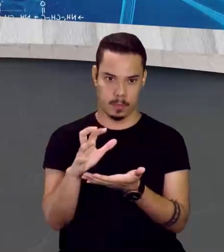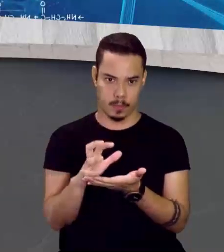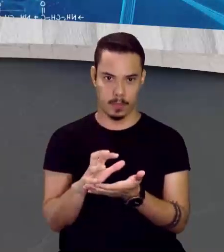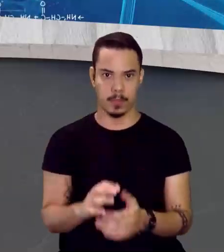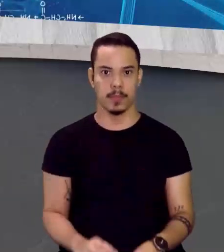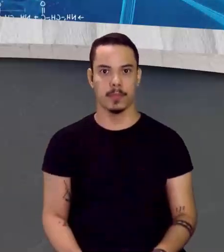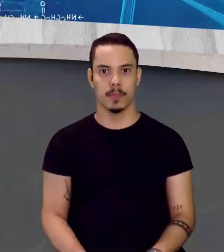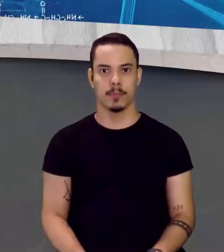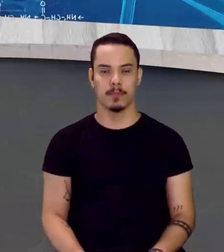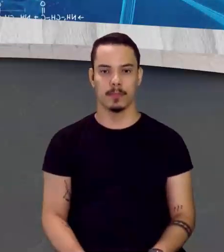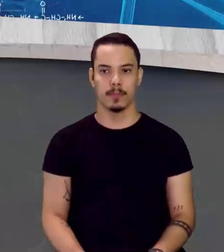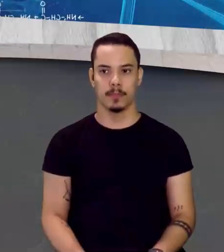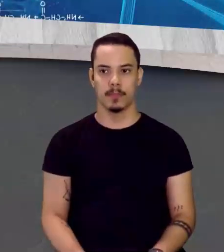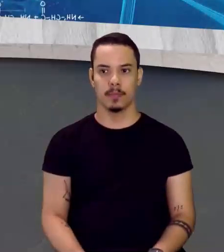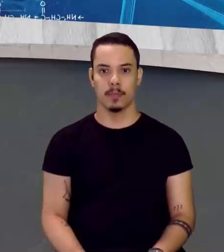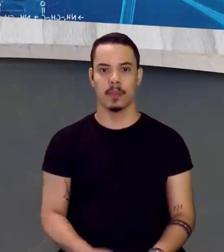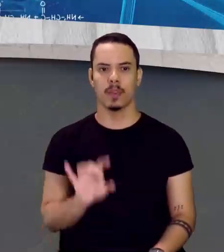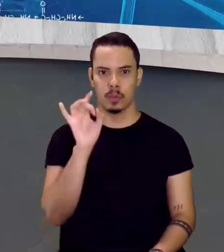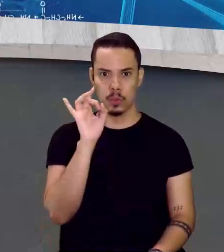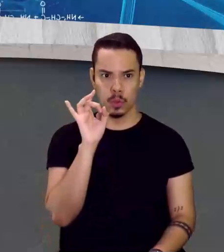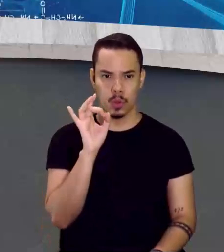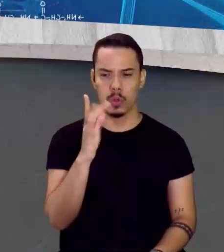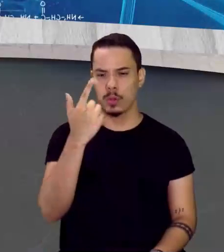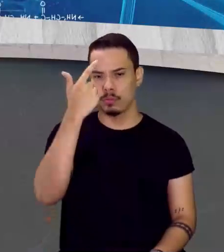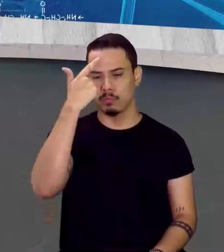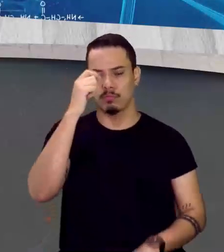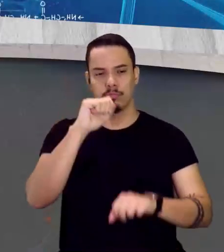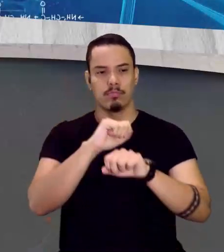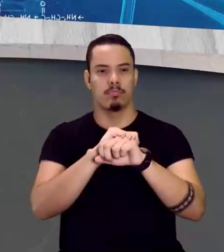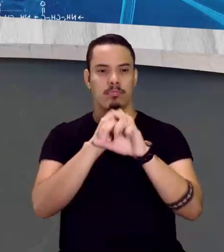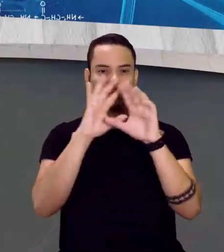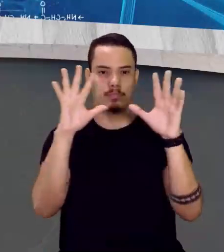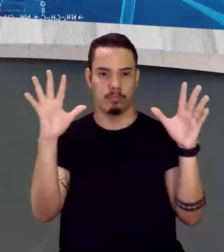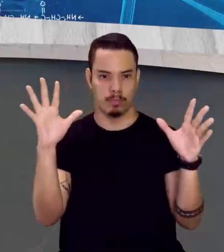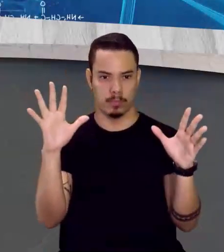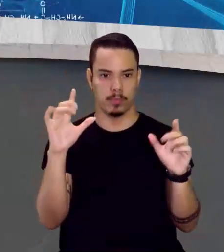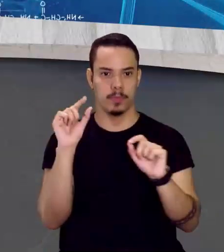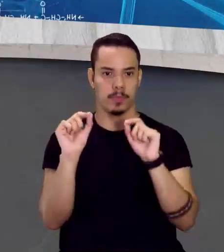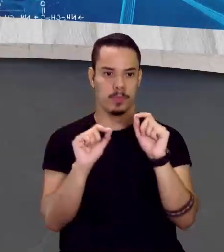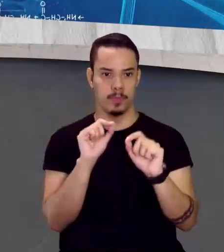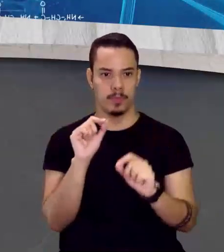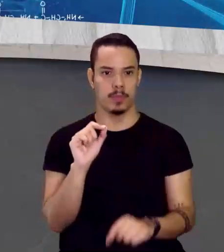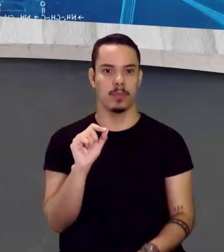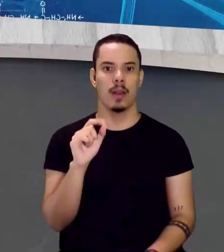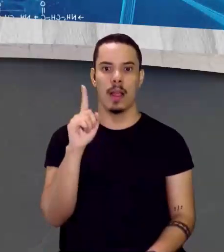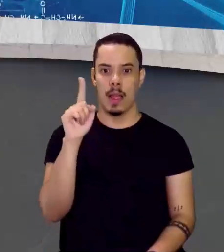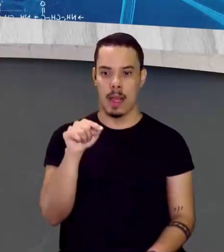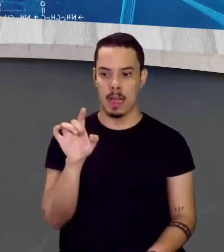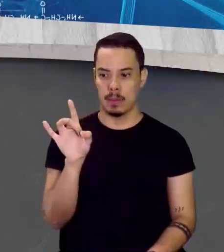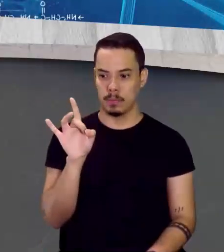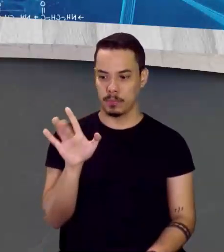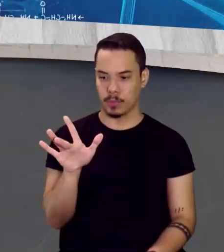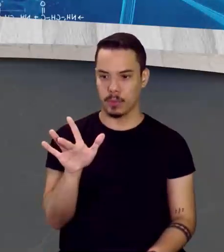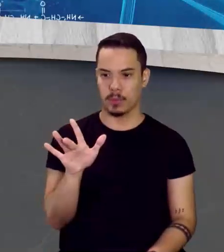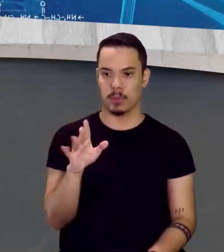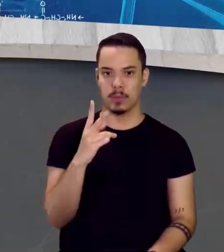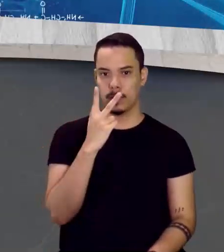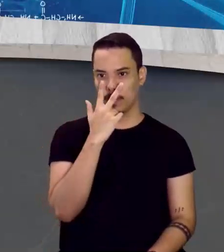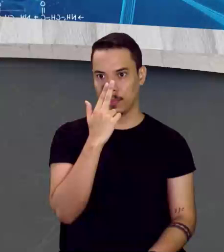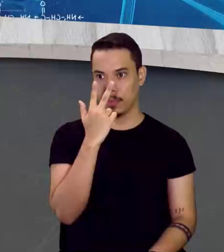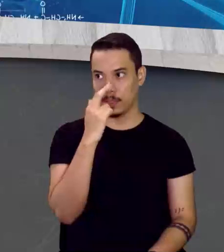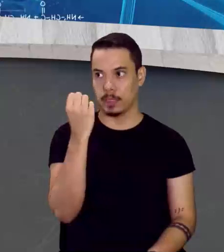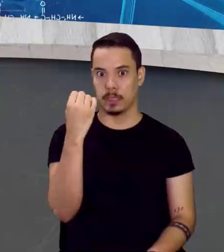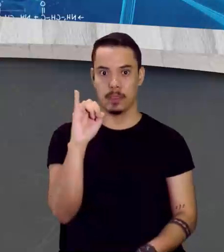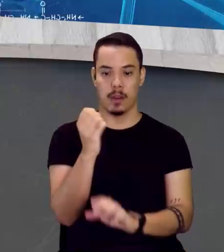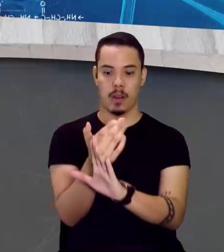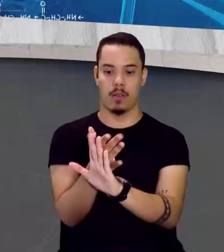composto. Tá joia? Só para esclarecer que repulsão é expulsão, é como se